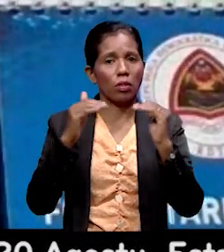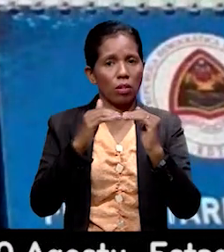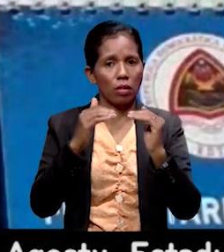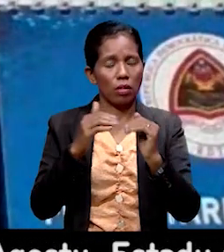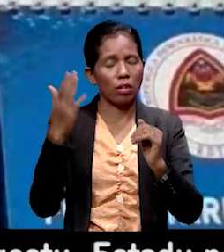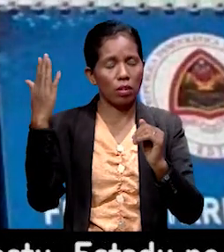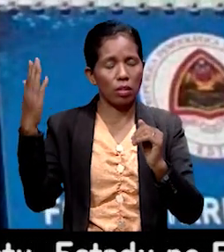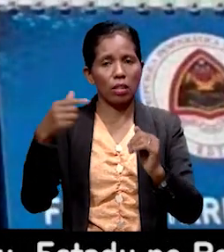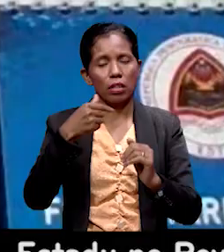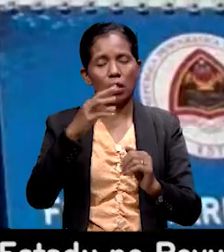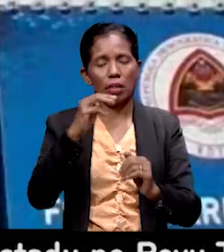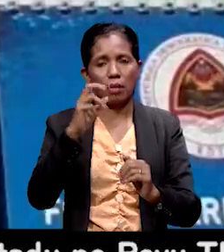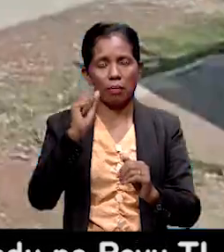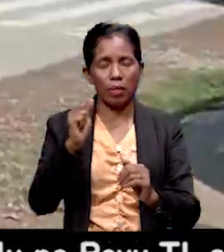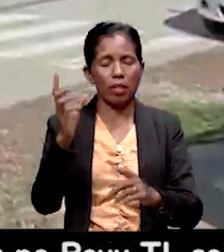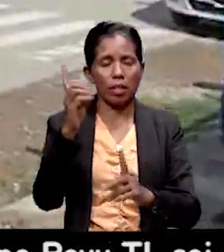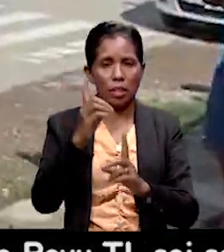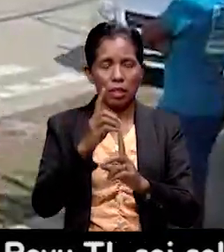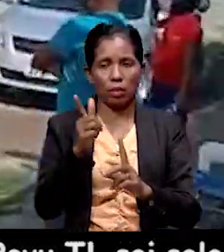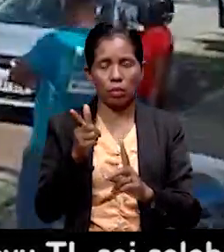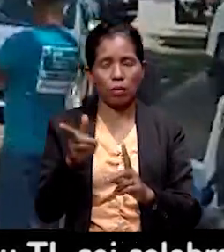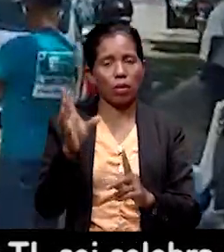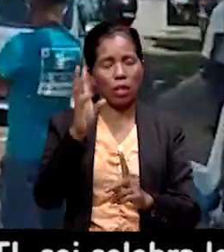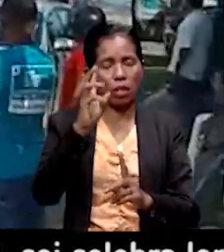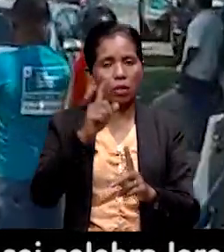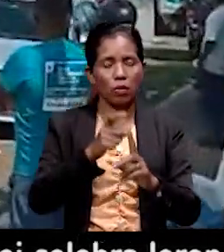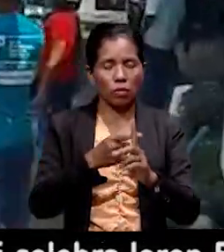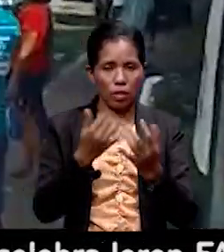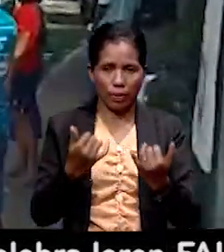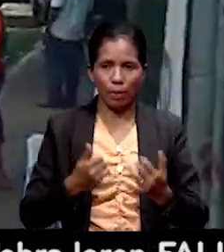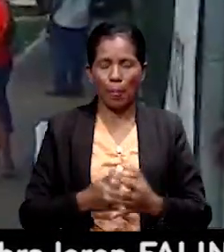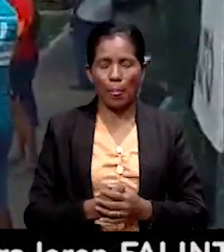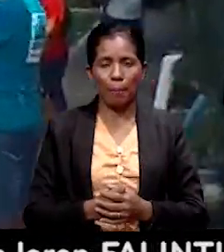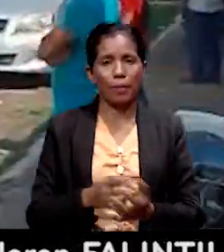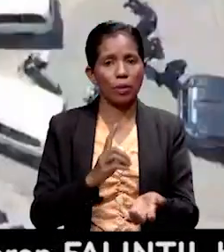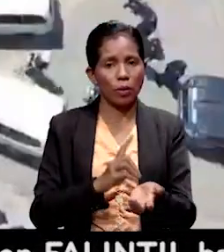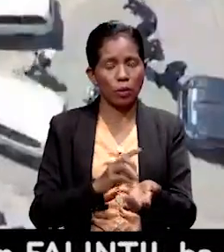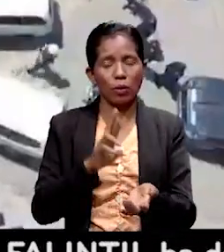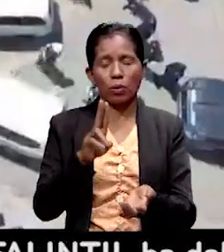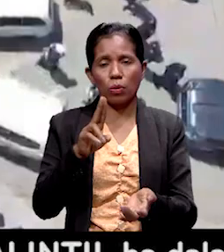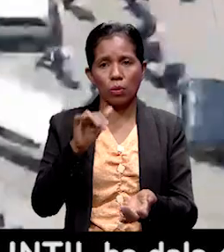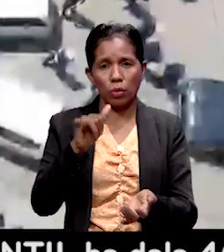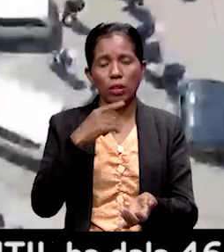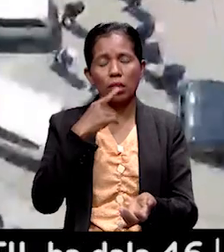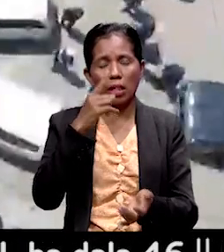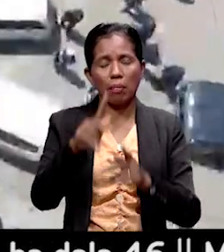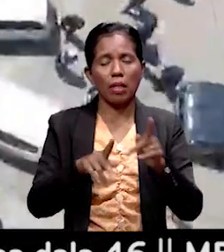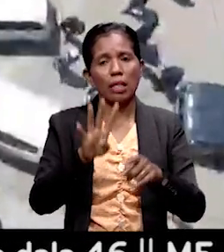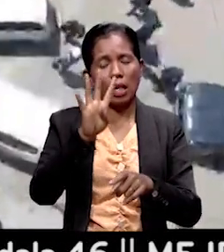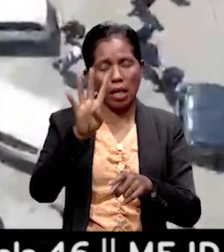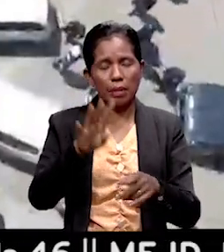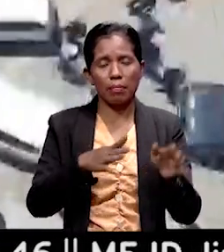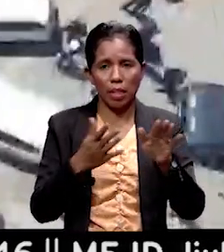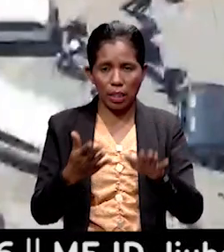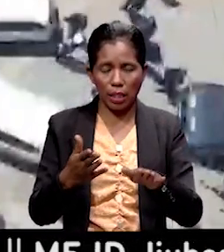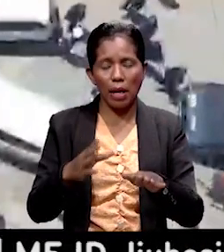ne Benjamin acessa e relorum ruanulu resignen fulang ne. Rui hateten, ema nain hat nebe mate ne, mane